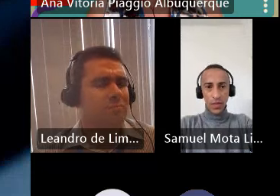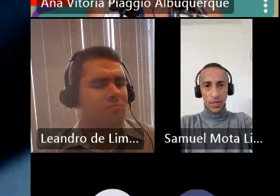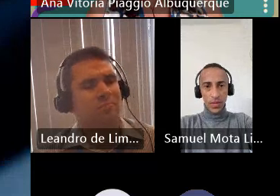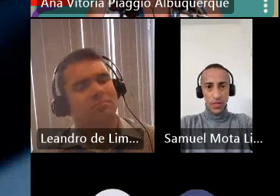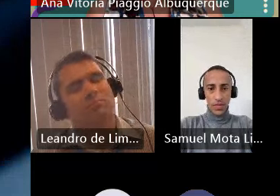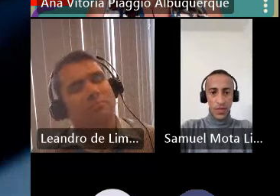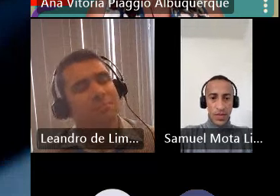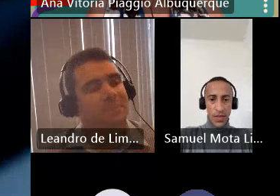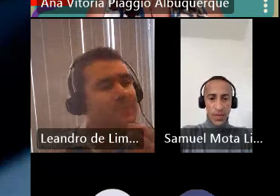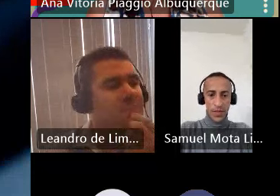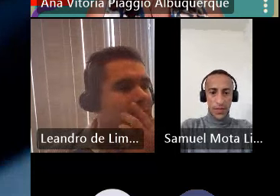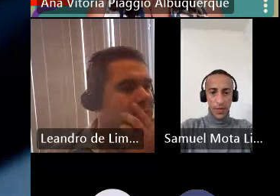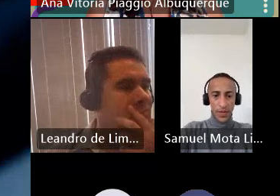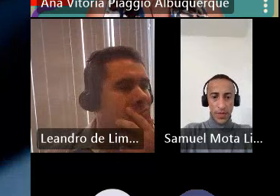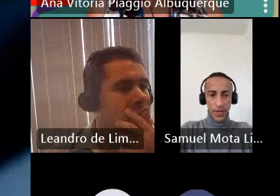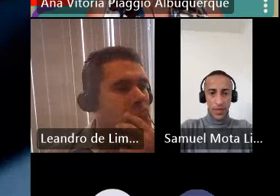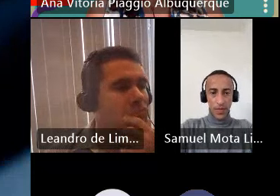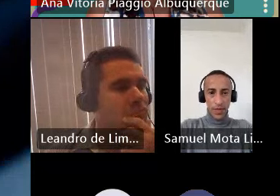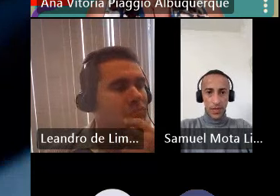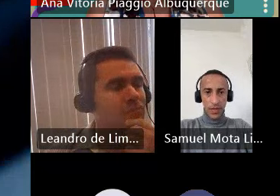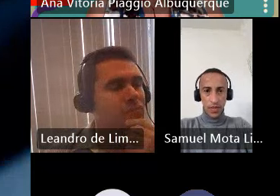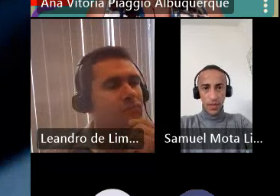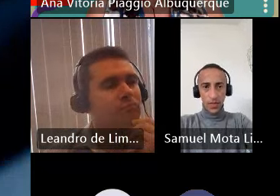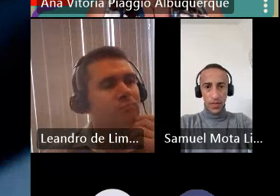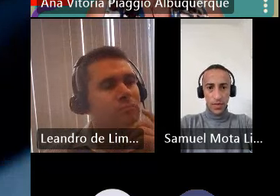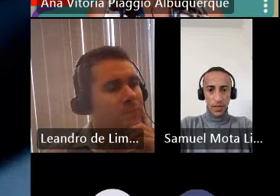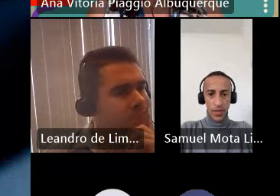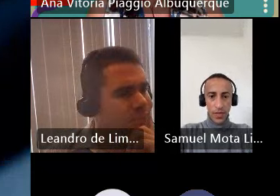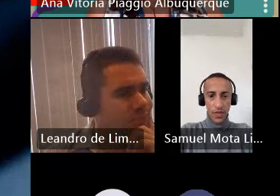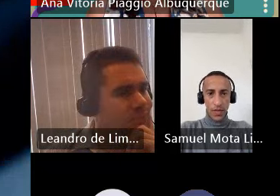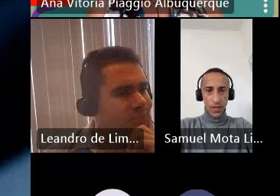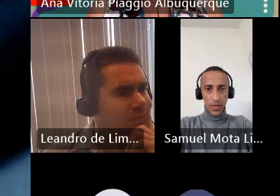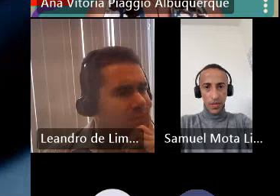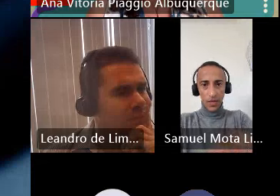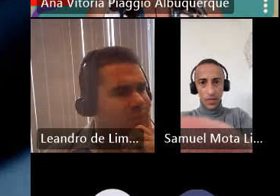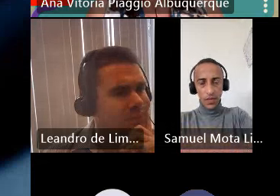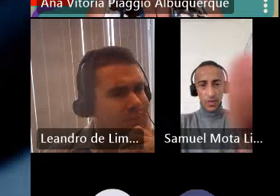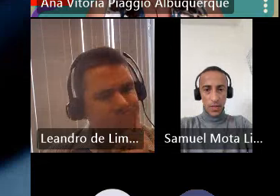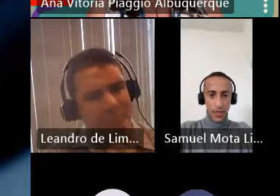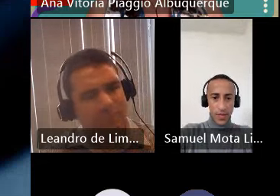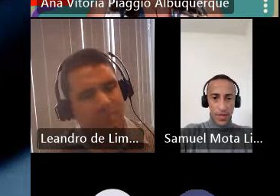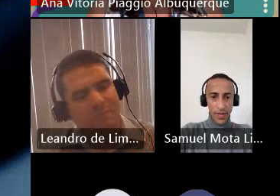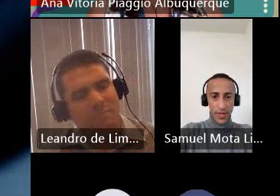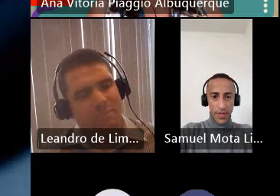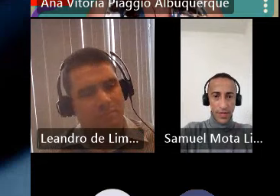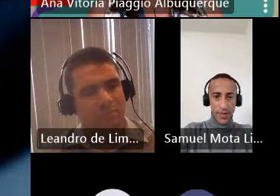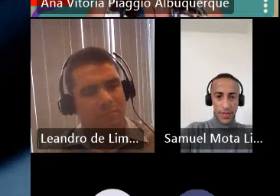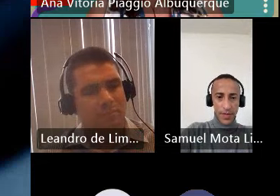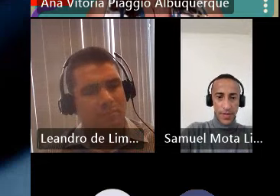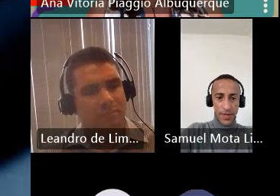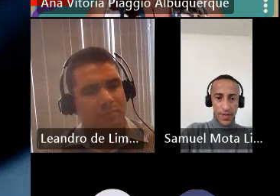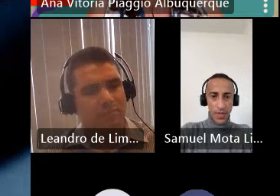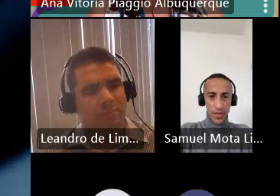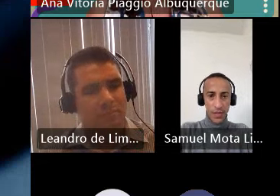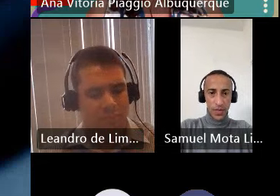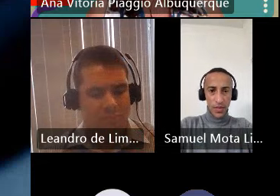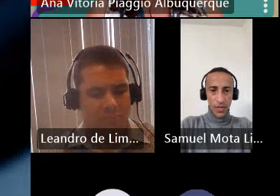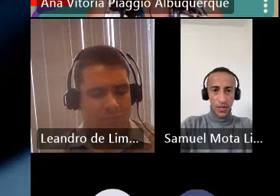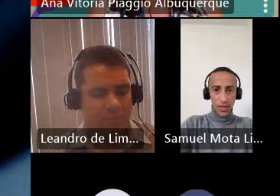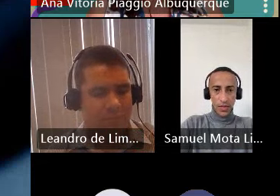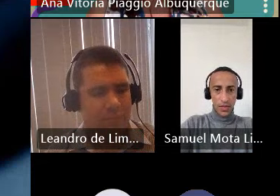vai tá ali mais à frente nas conclusões que é é uma questão importante que ela a a transparência na gestão organizacional